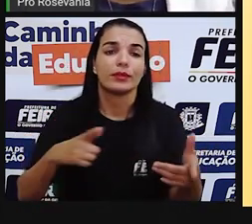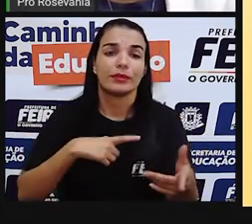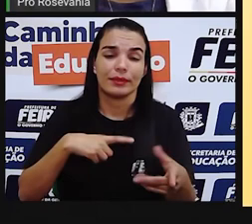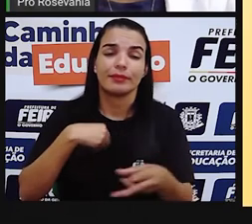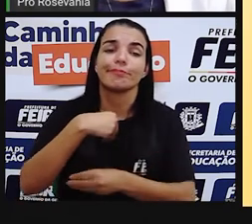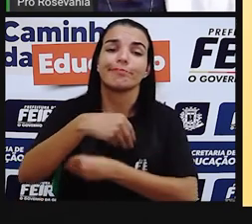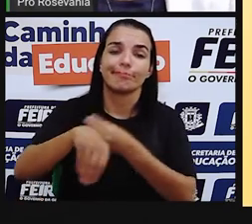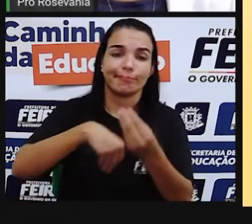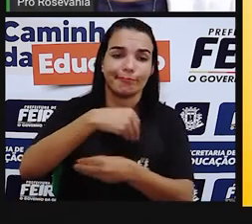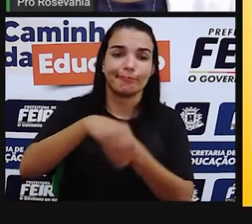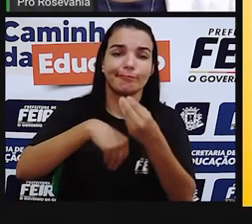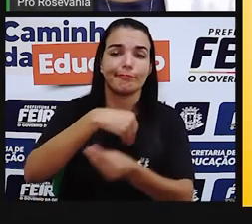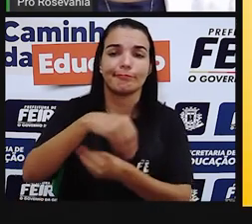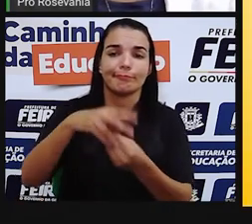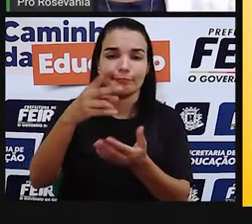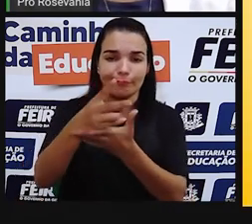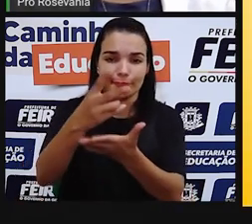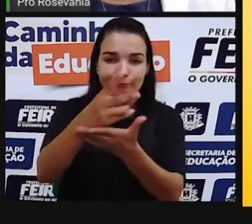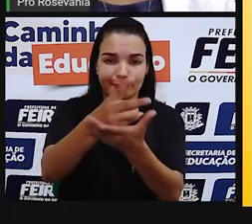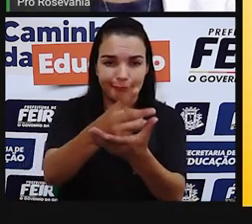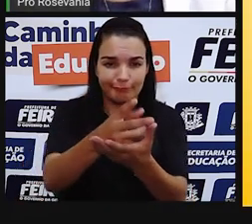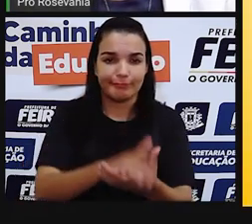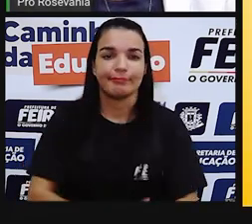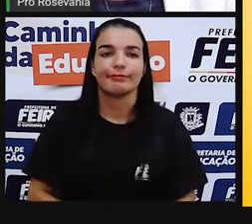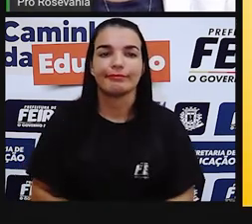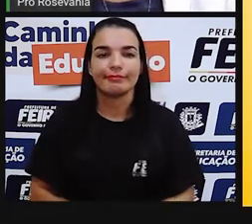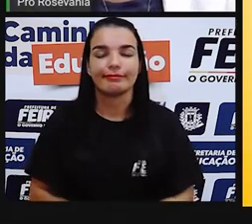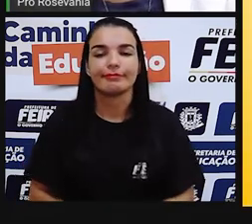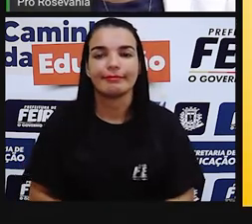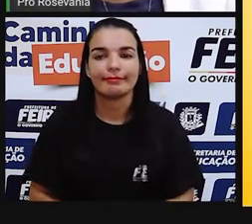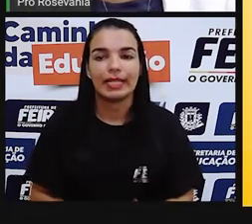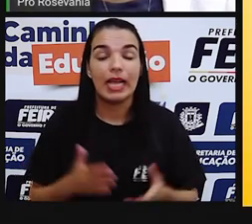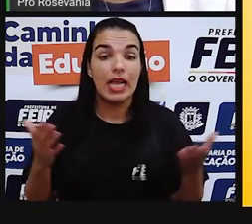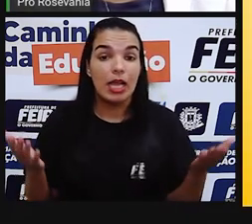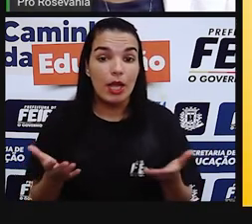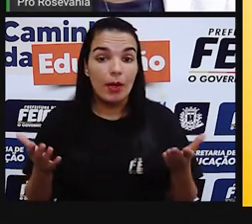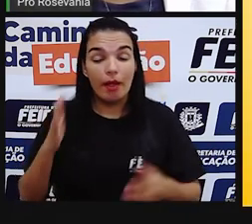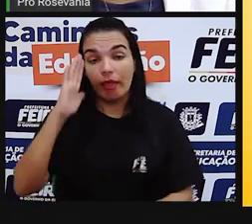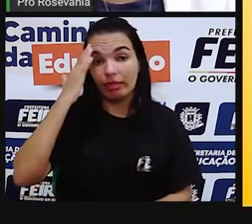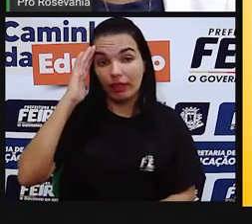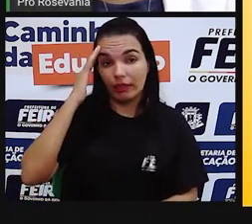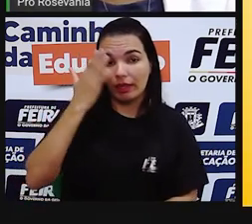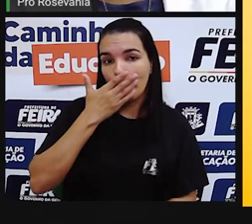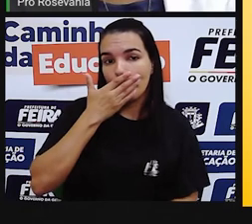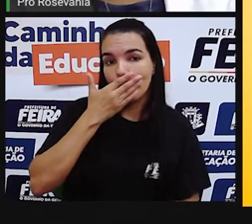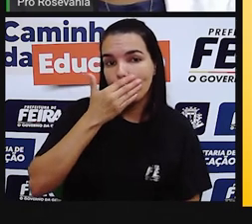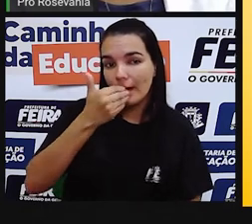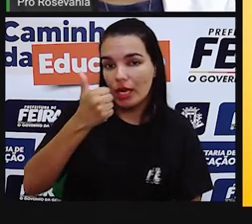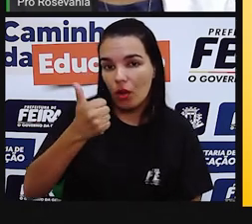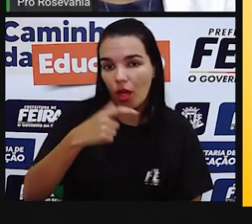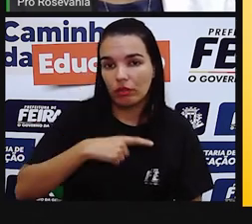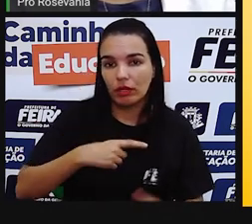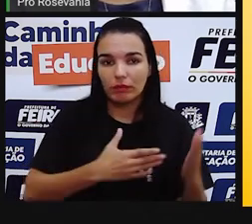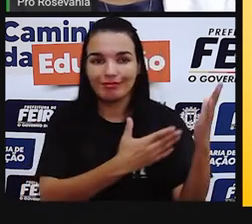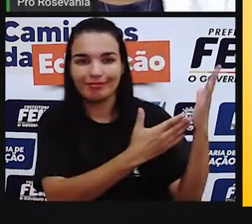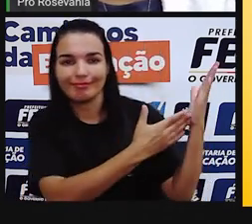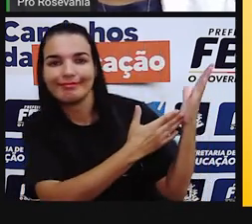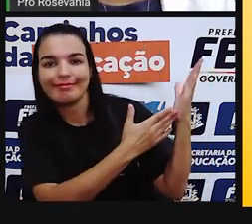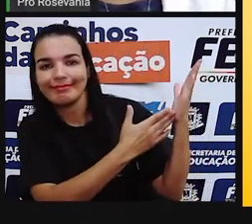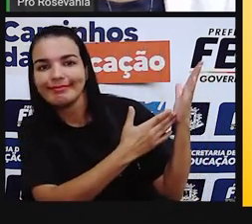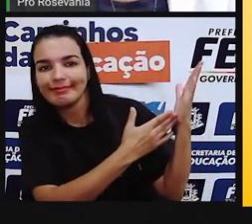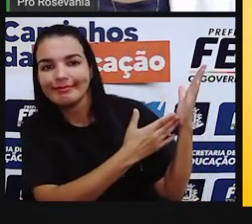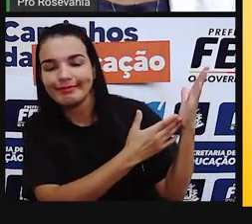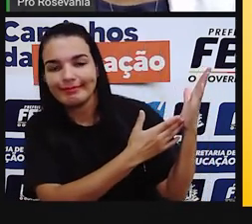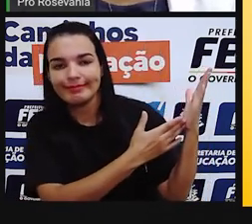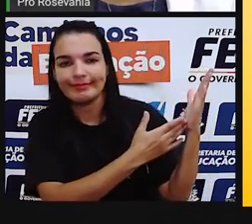gente herdou sempre um pouquinho, né, de tudo aí. Só para a gente entender, né, essa miscigenação